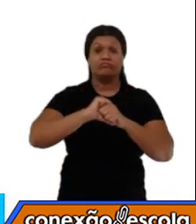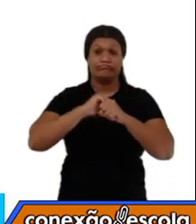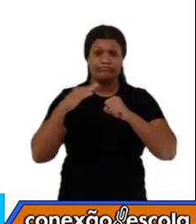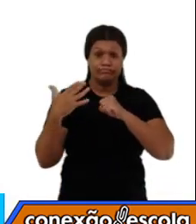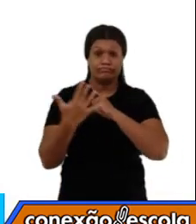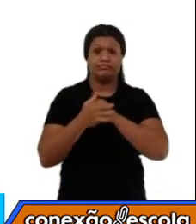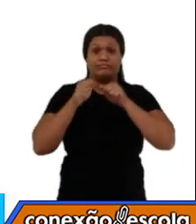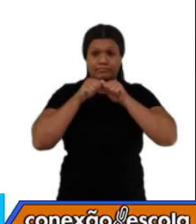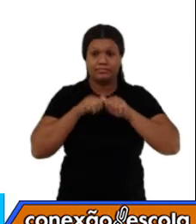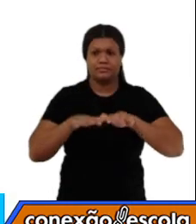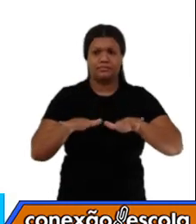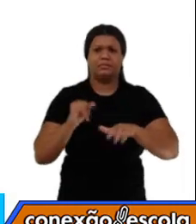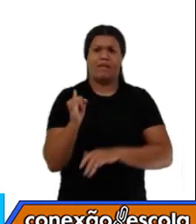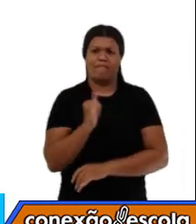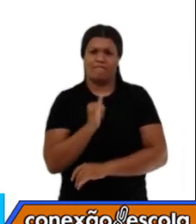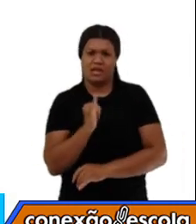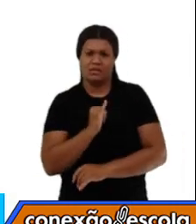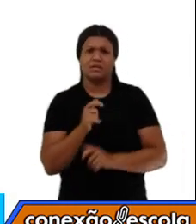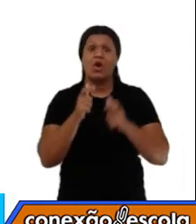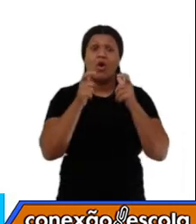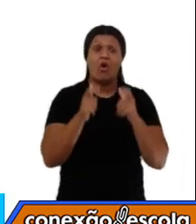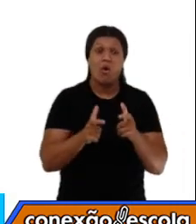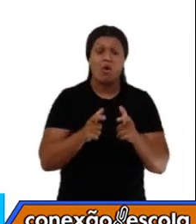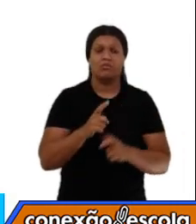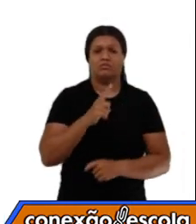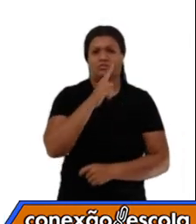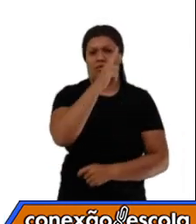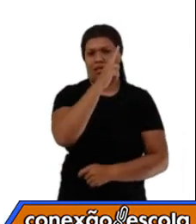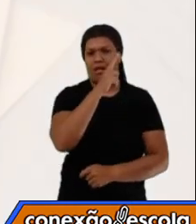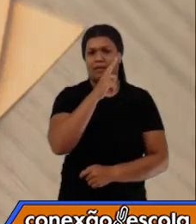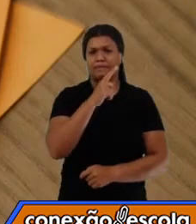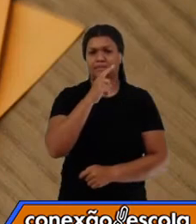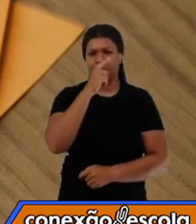aonde? Na China.